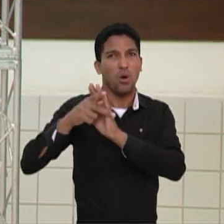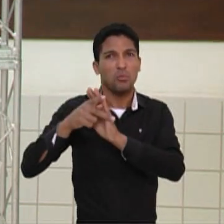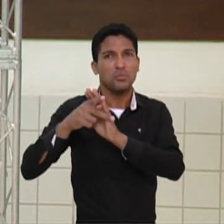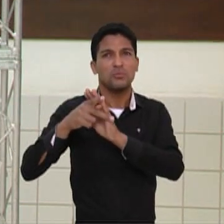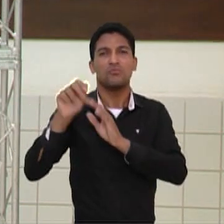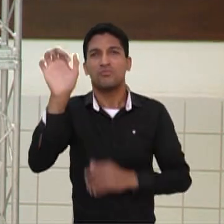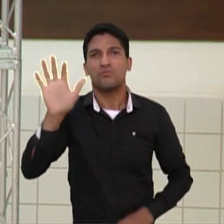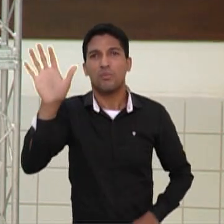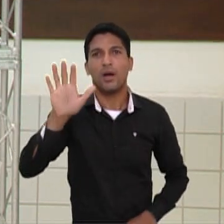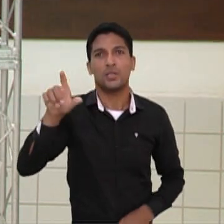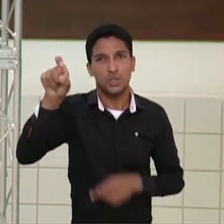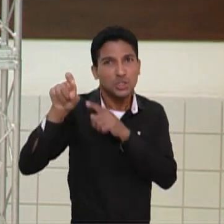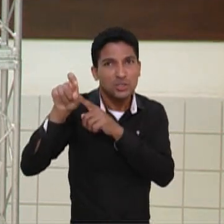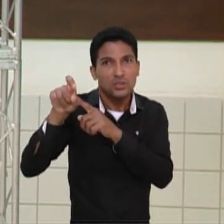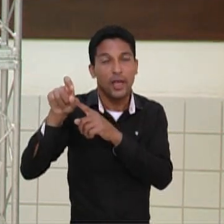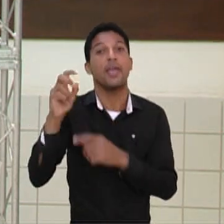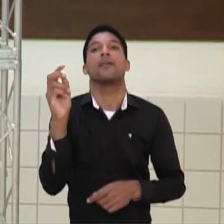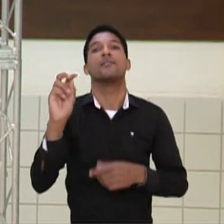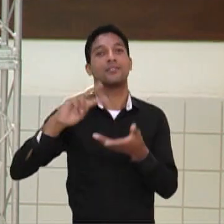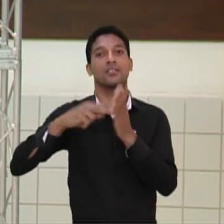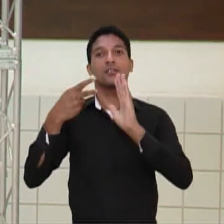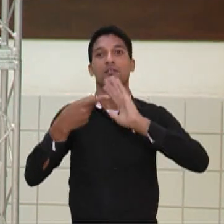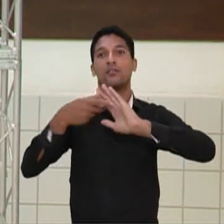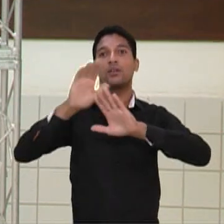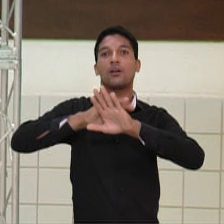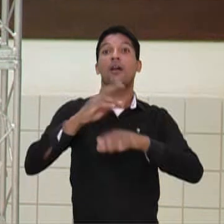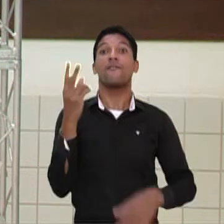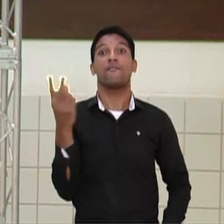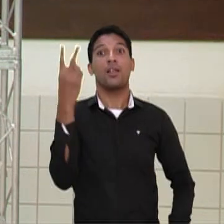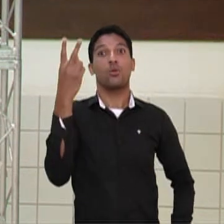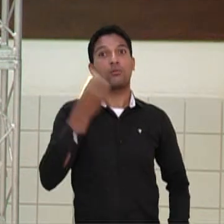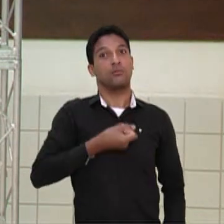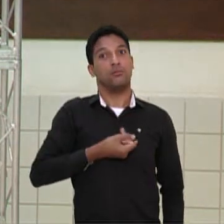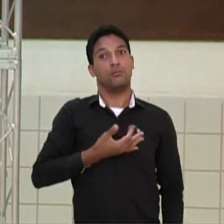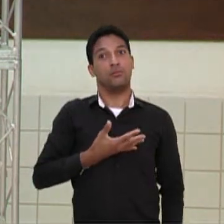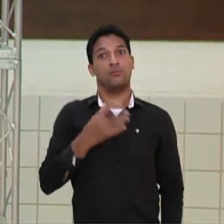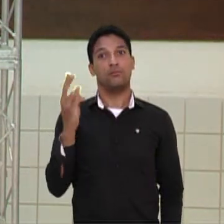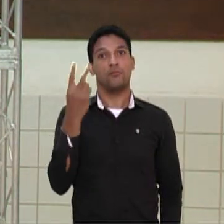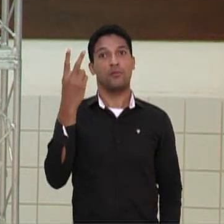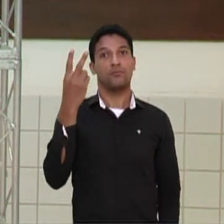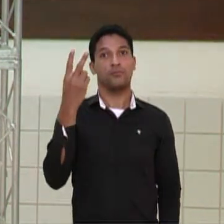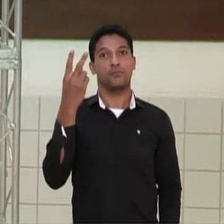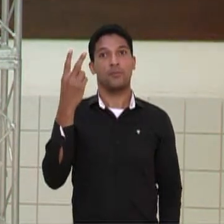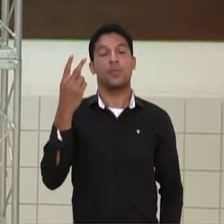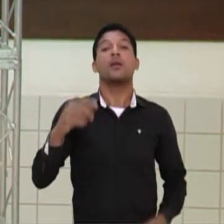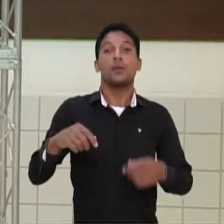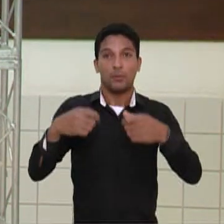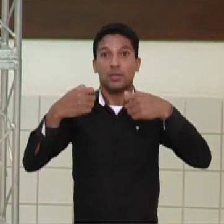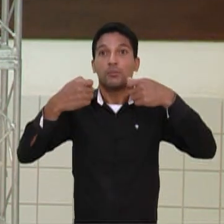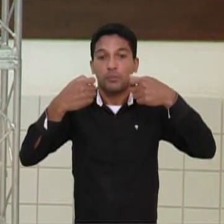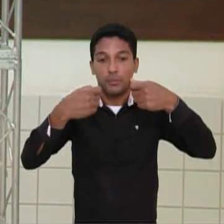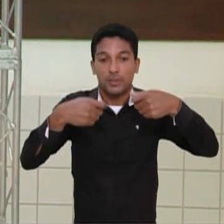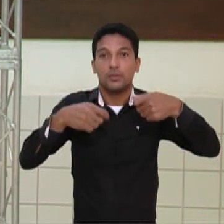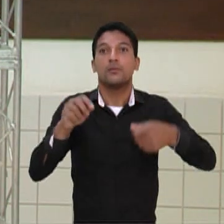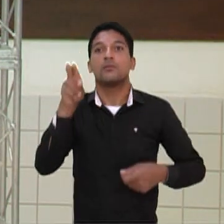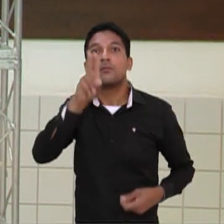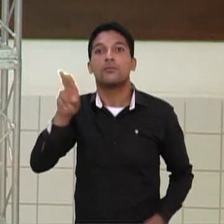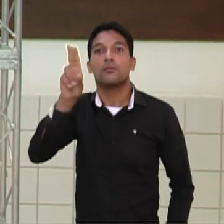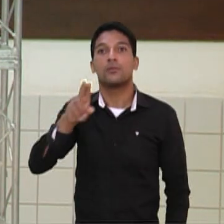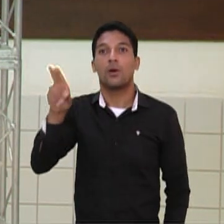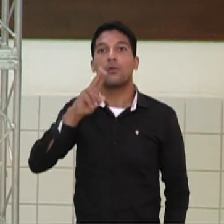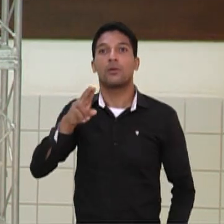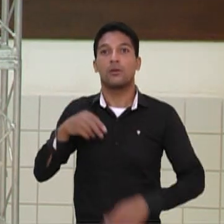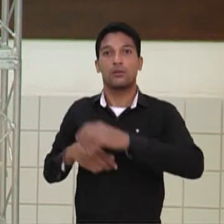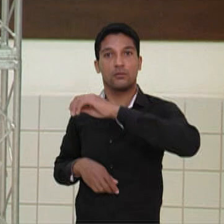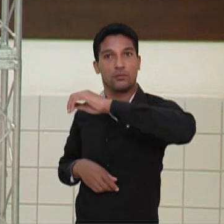Aplicando esse valor na minha função. Então, é isso que eu vou precisar fazer sempre. Sempre que eu tiver precisar da imagem